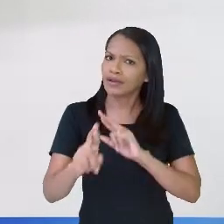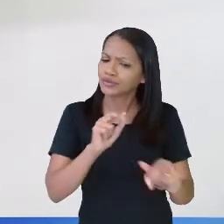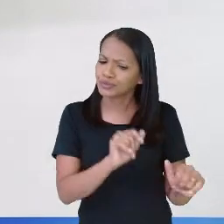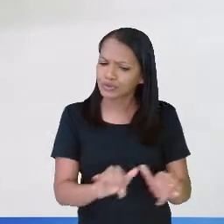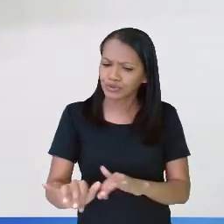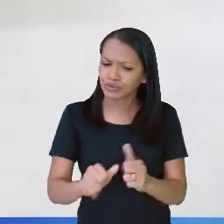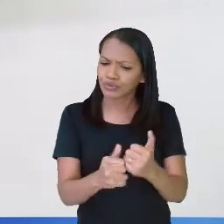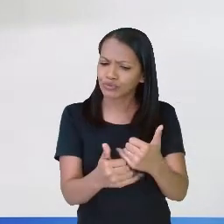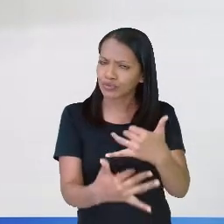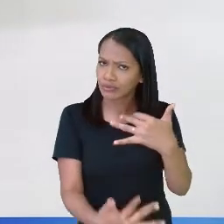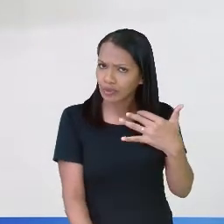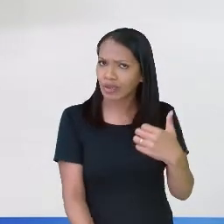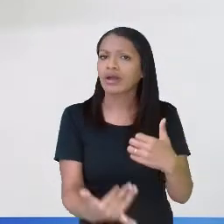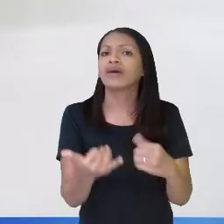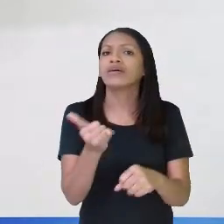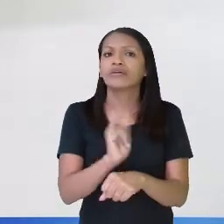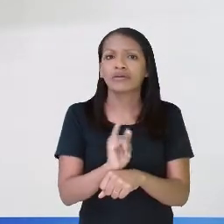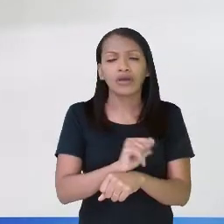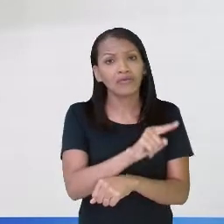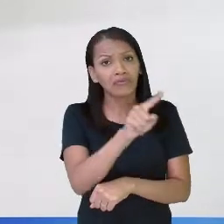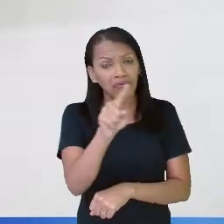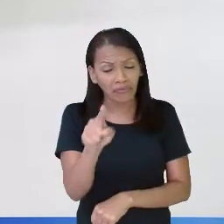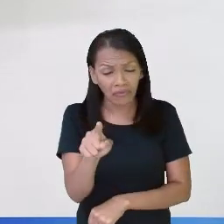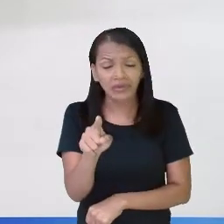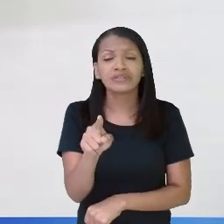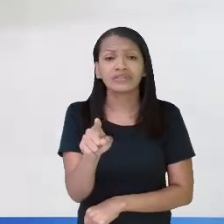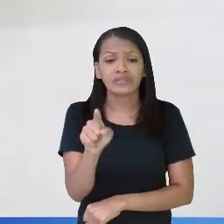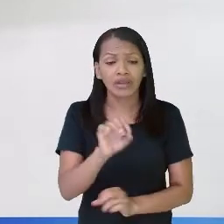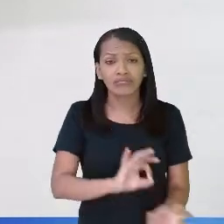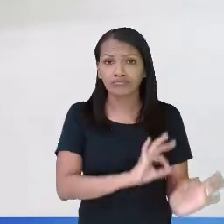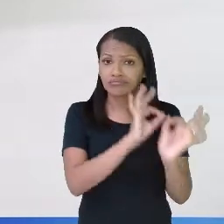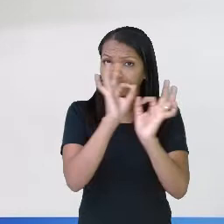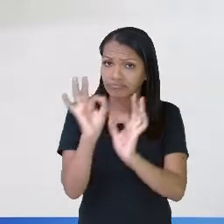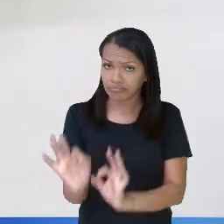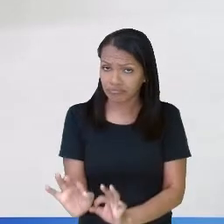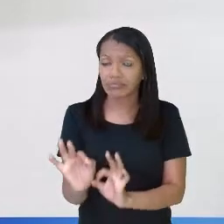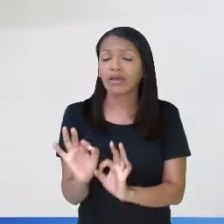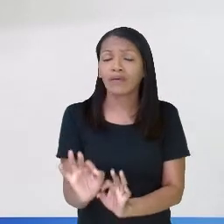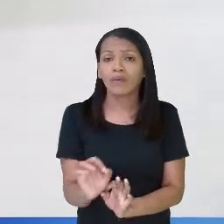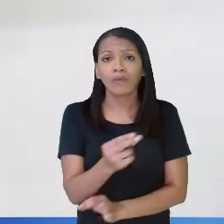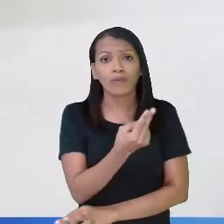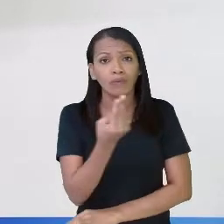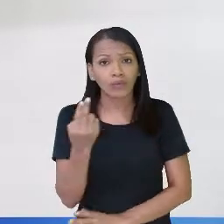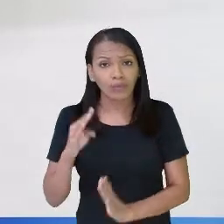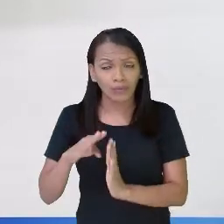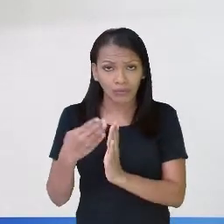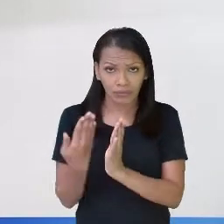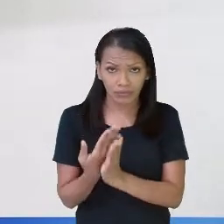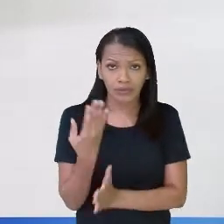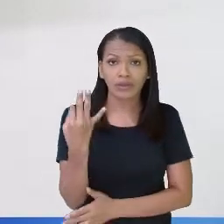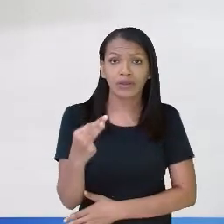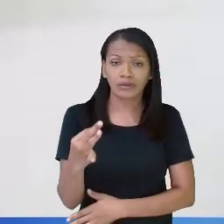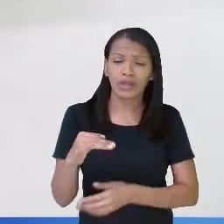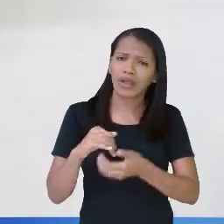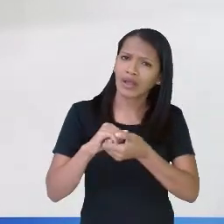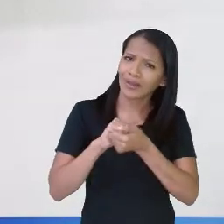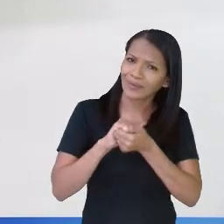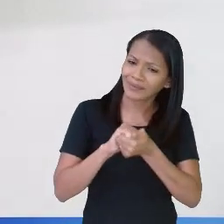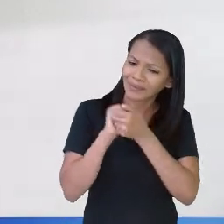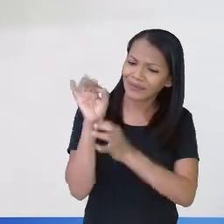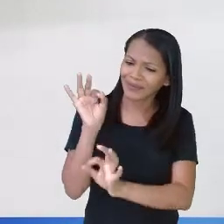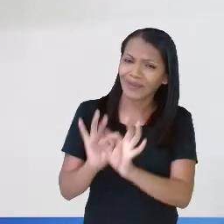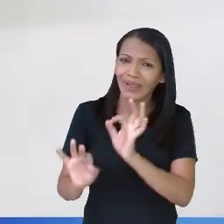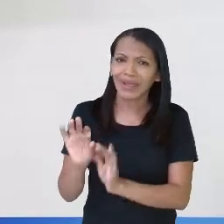do YouTube. Eu pedi para ela, se você estiver assistindo Carmélia, depois manda para mim o nome da tua escola, tá certo? De eu cumprimentar aí a equipe,